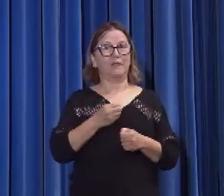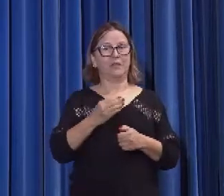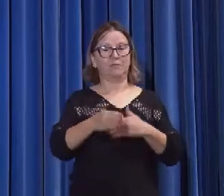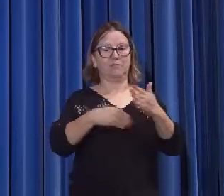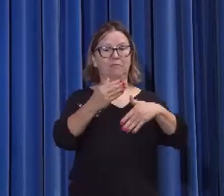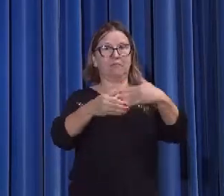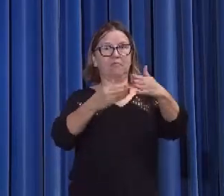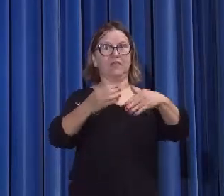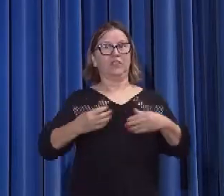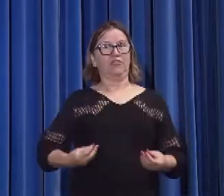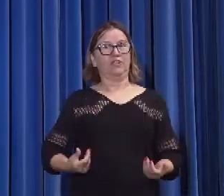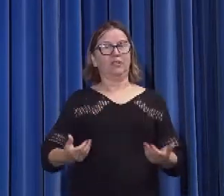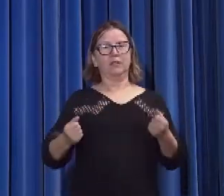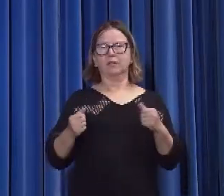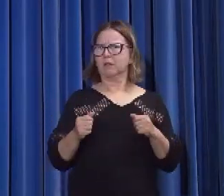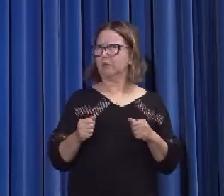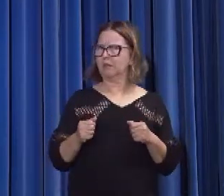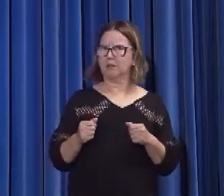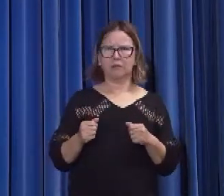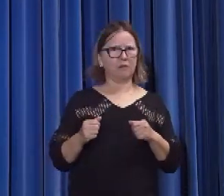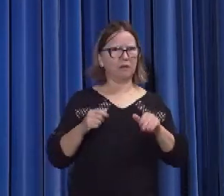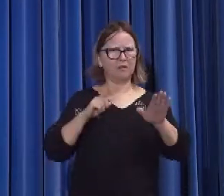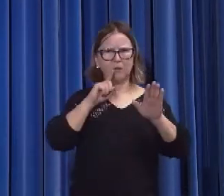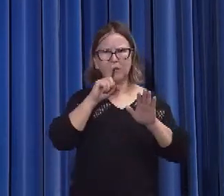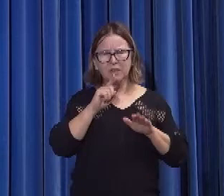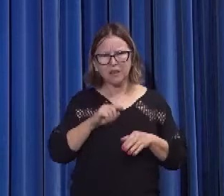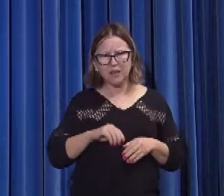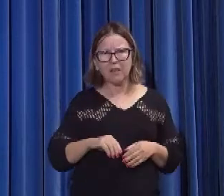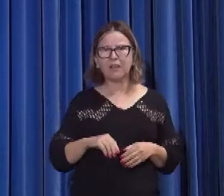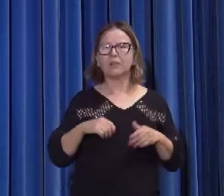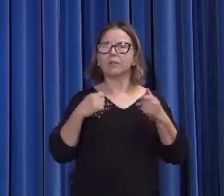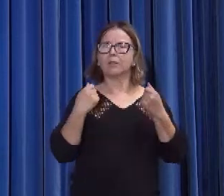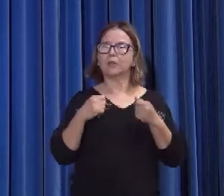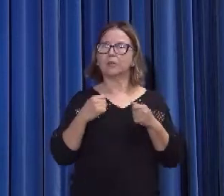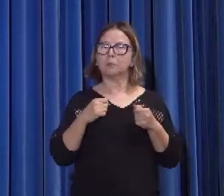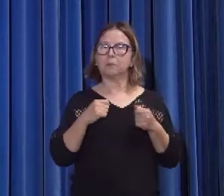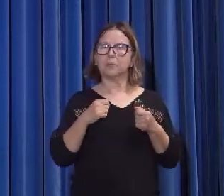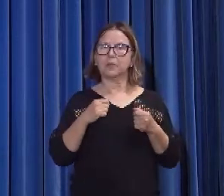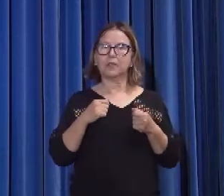cuidado, nós temos que olhar para as Escrituras.